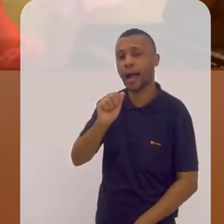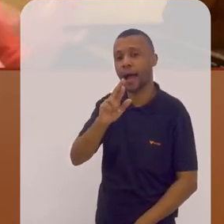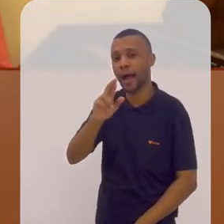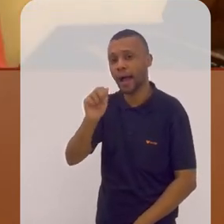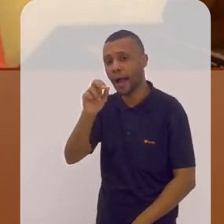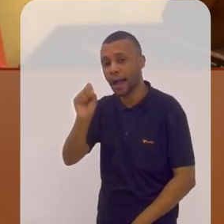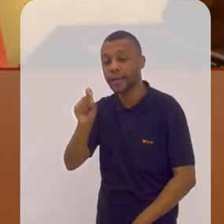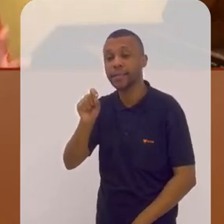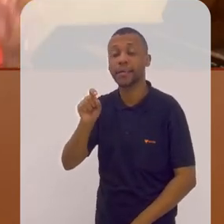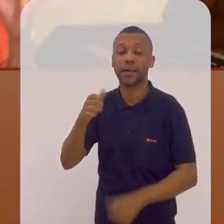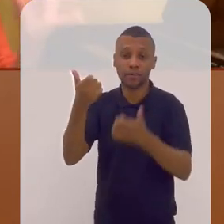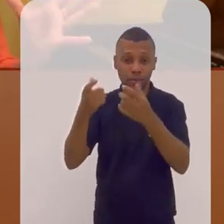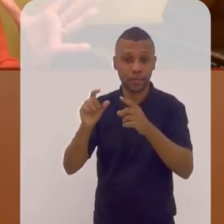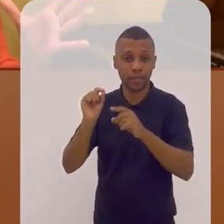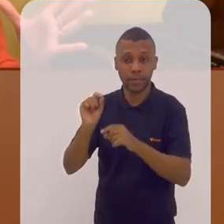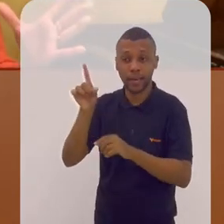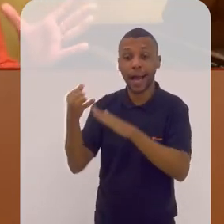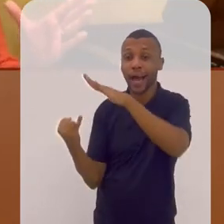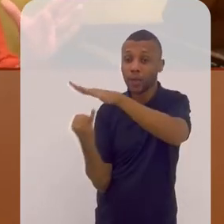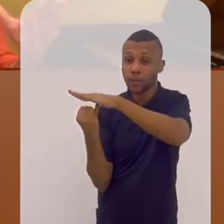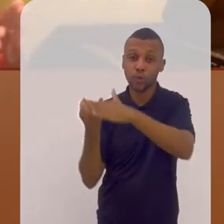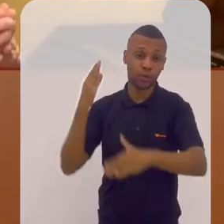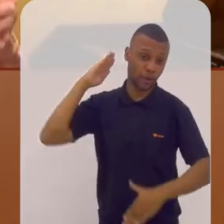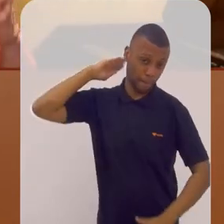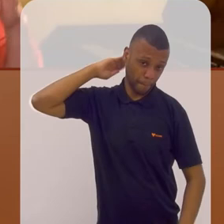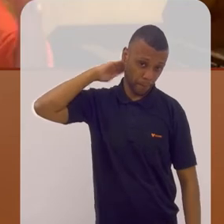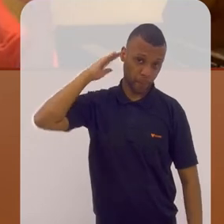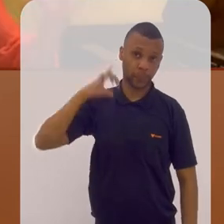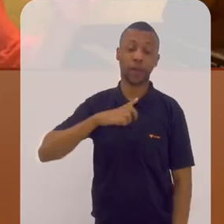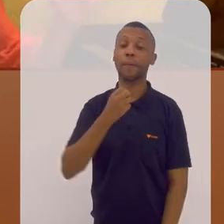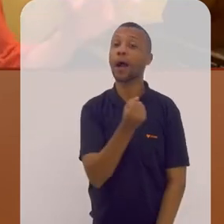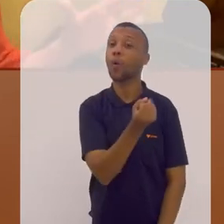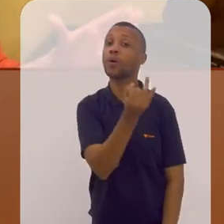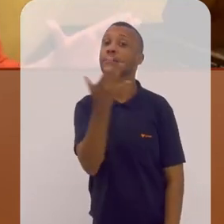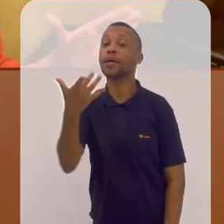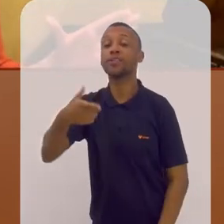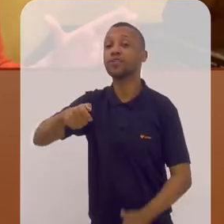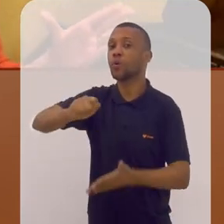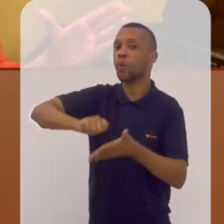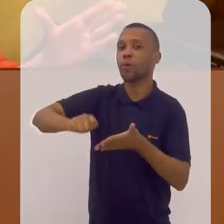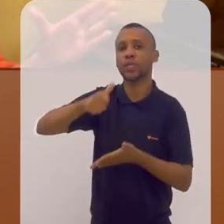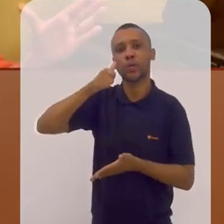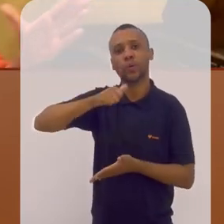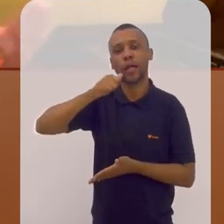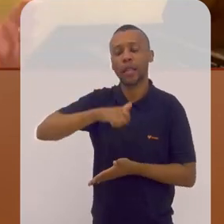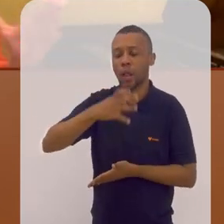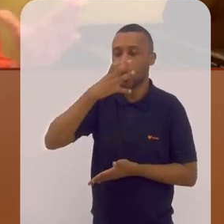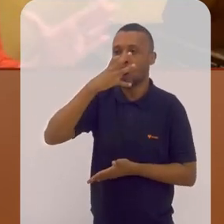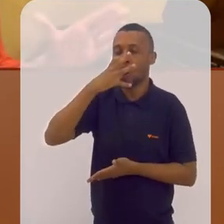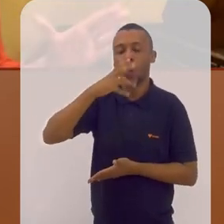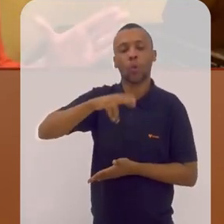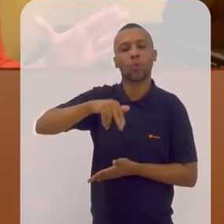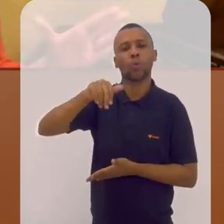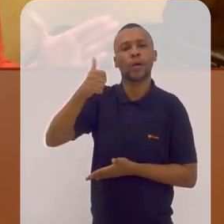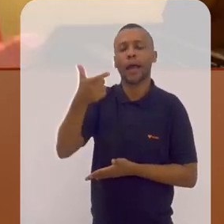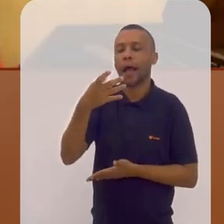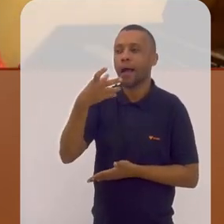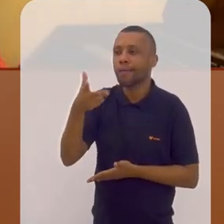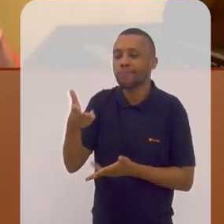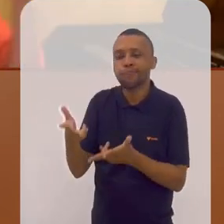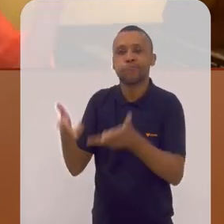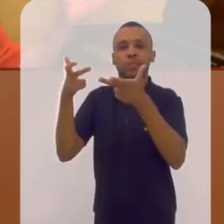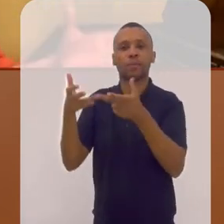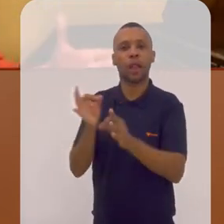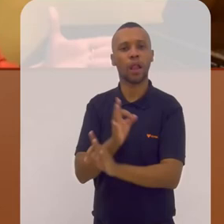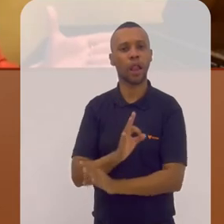lá no acervo do Vicente Salles, em Belém do Pará, há uma quantidade de compositoras mulheres impressionante, das quais a gente